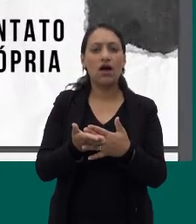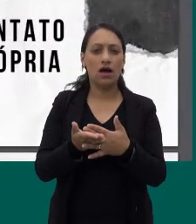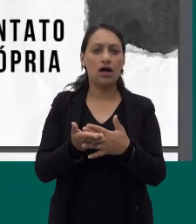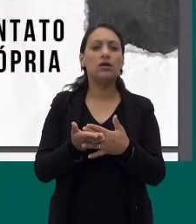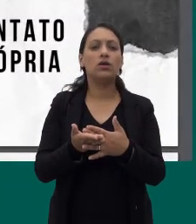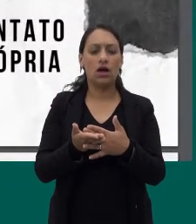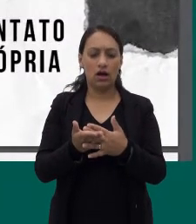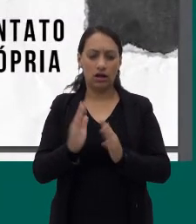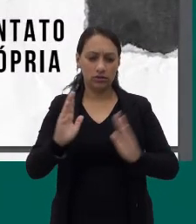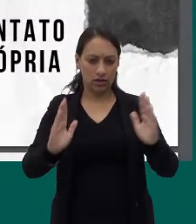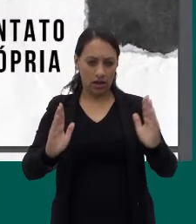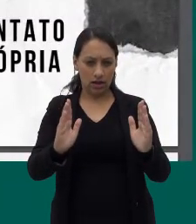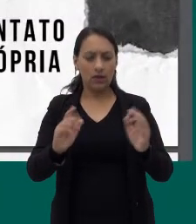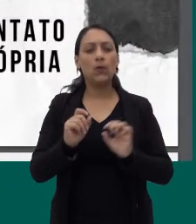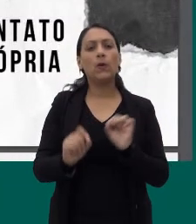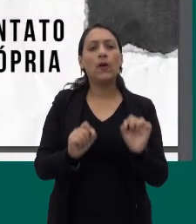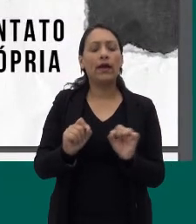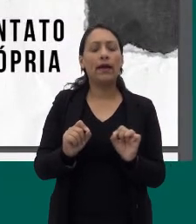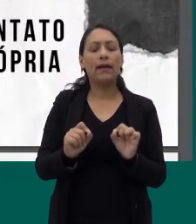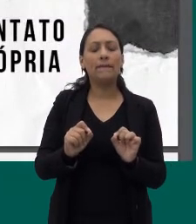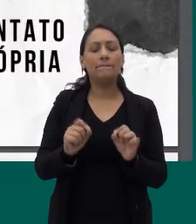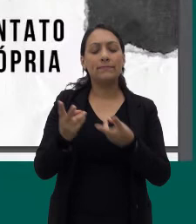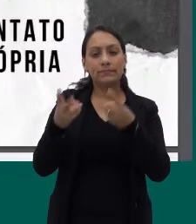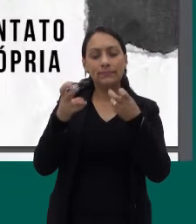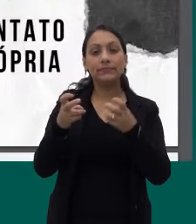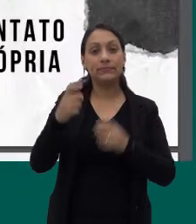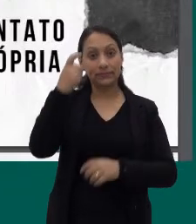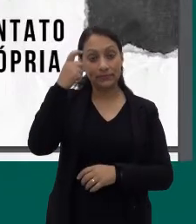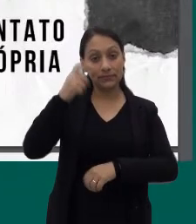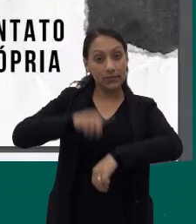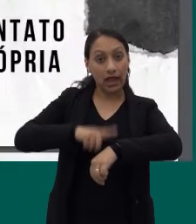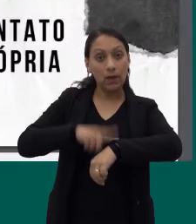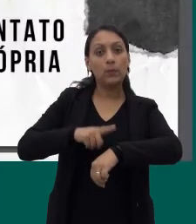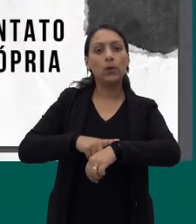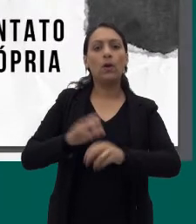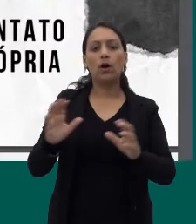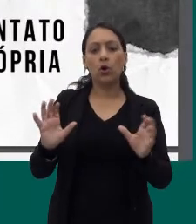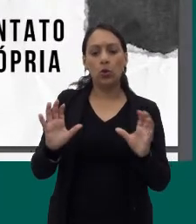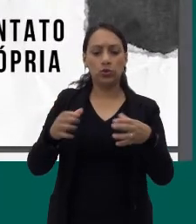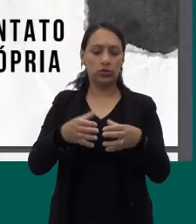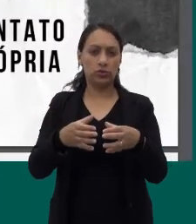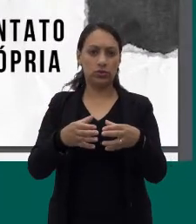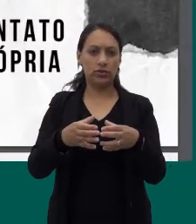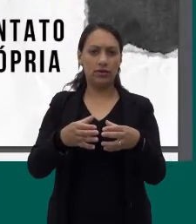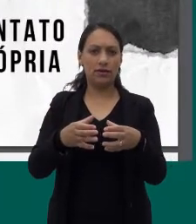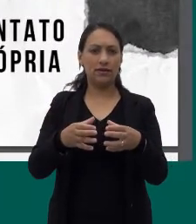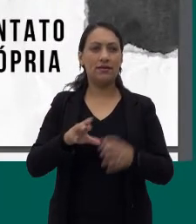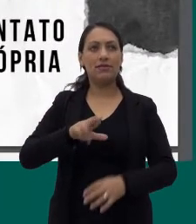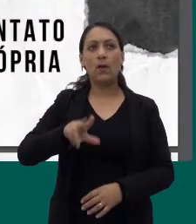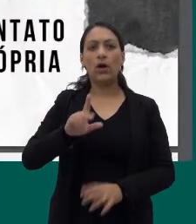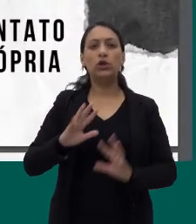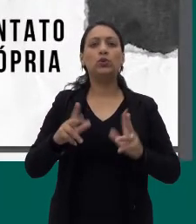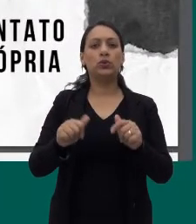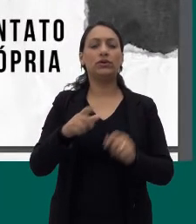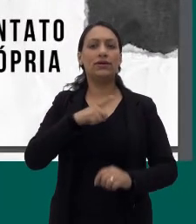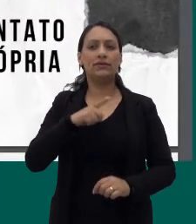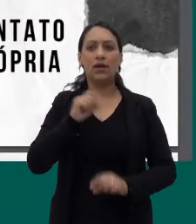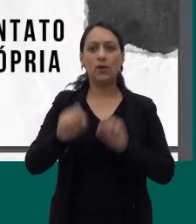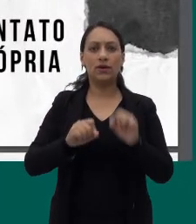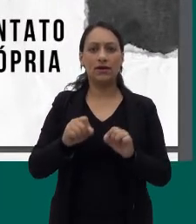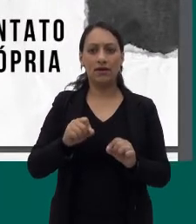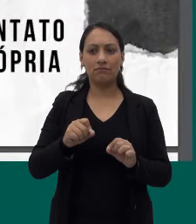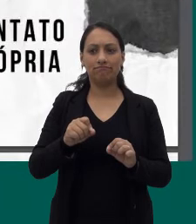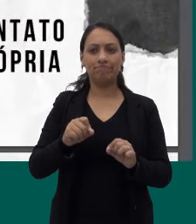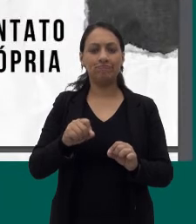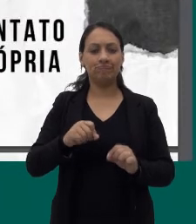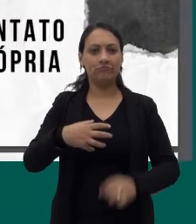a noção de tempo ela é uma construção coletiva, né? Nem tudo tem sentido imediato, o sentido leva